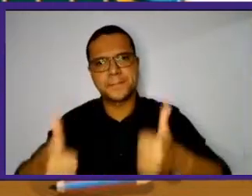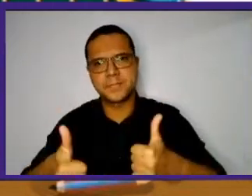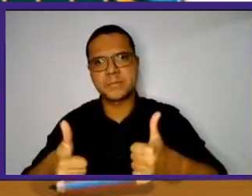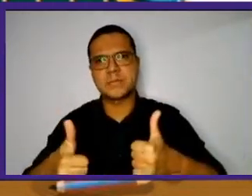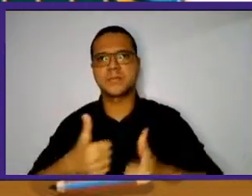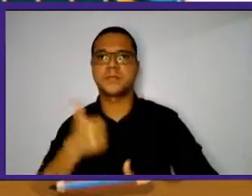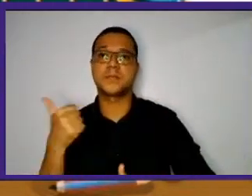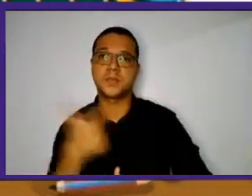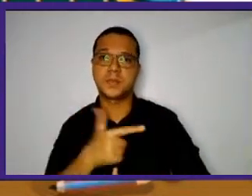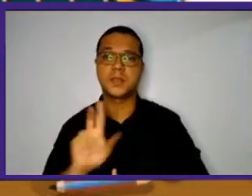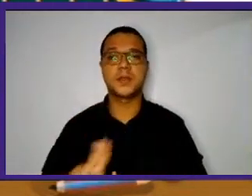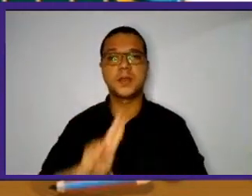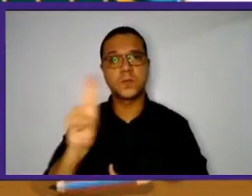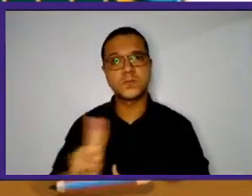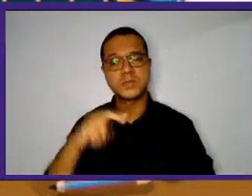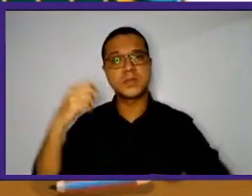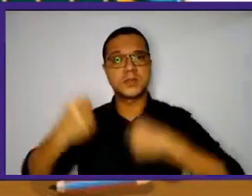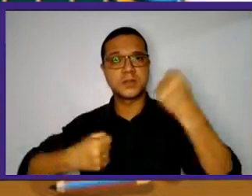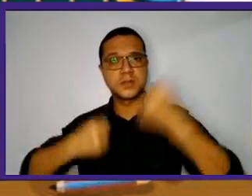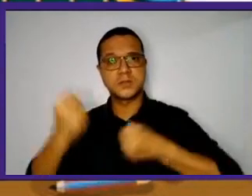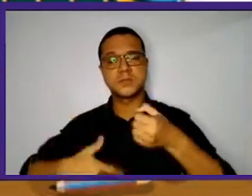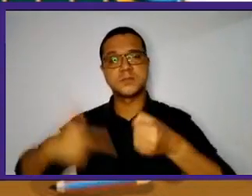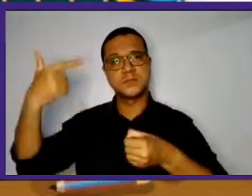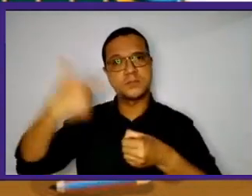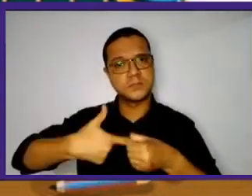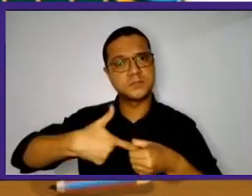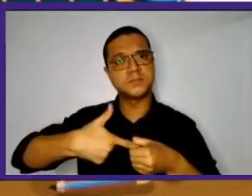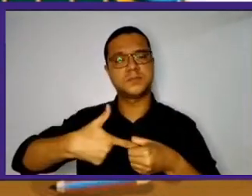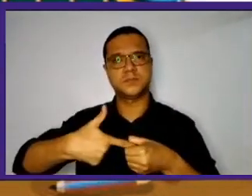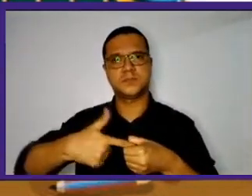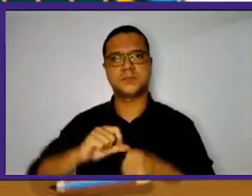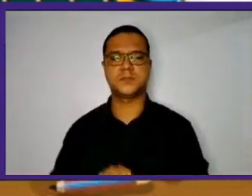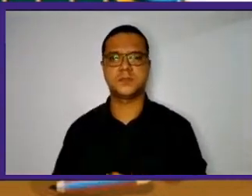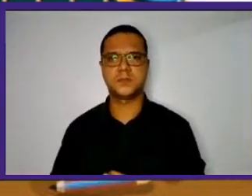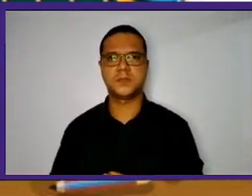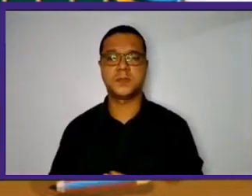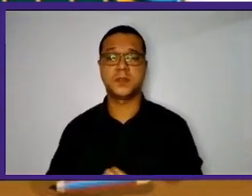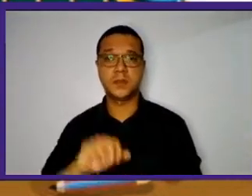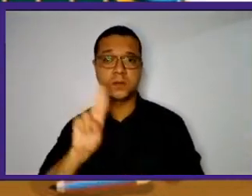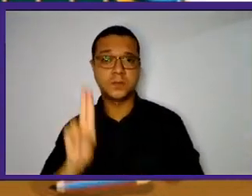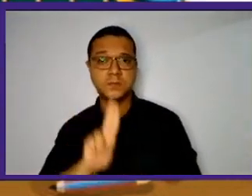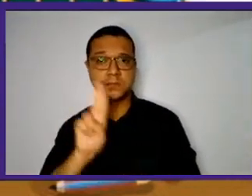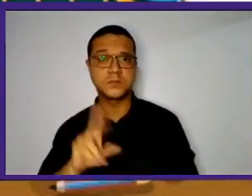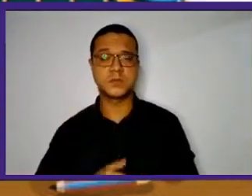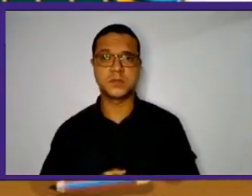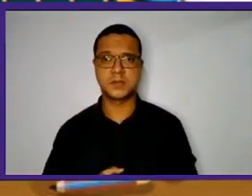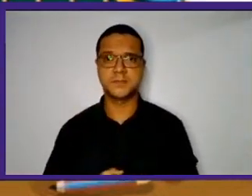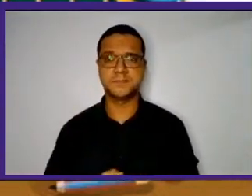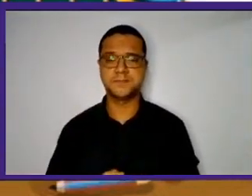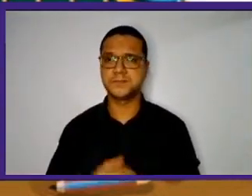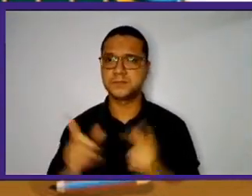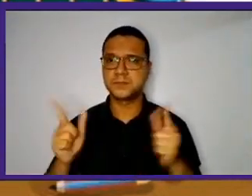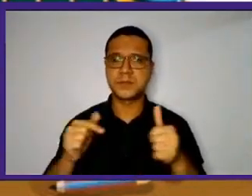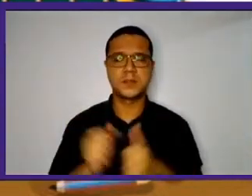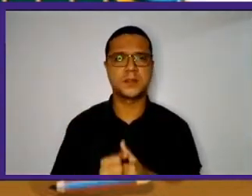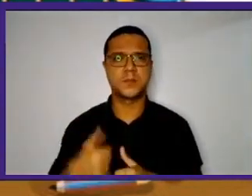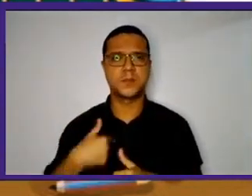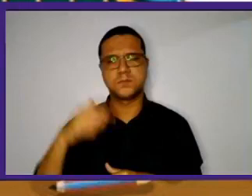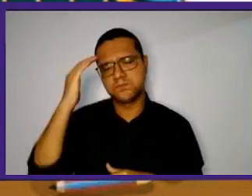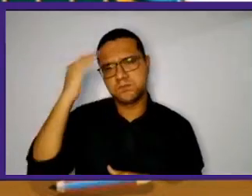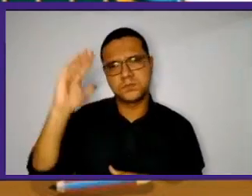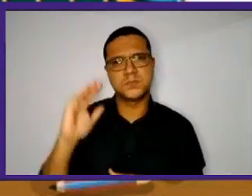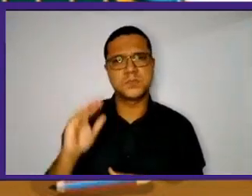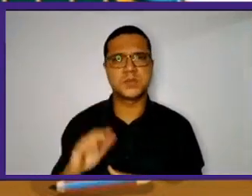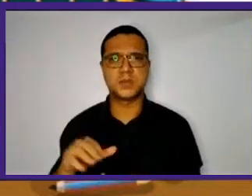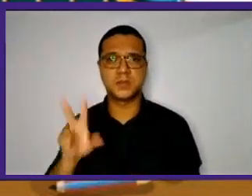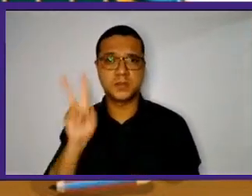diesel. É utilizar, né, os veículos e combustíveis mais ecológicos. Então, muitas, não sei se vocês já